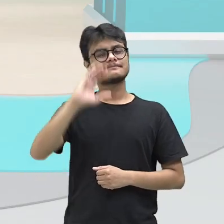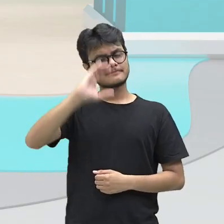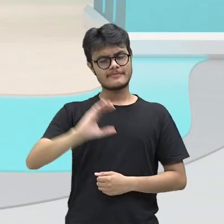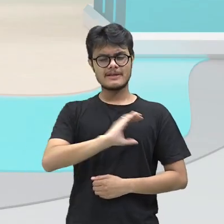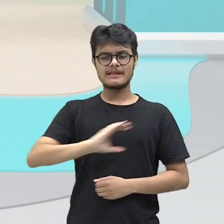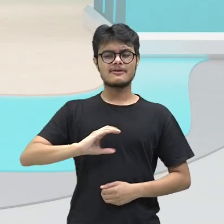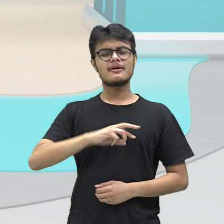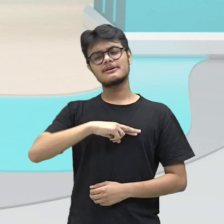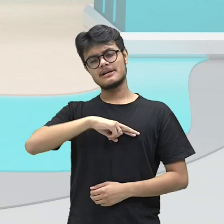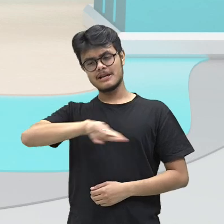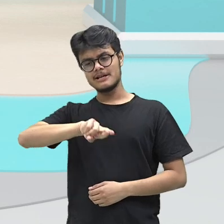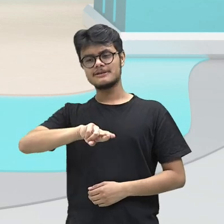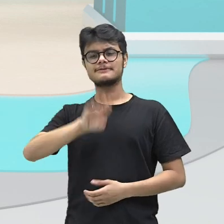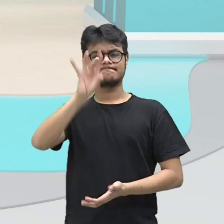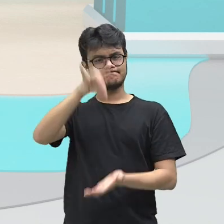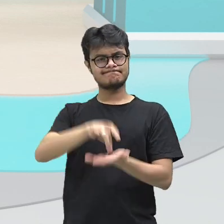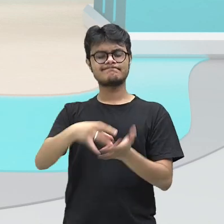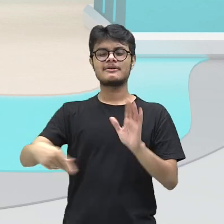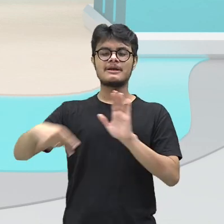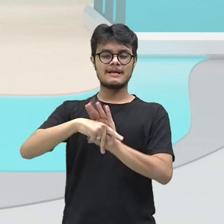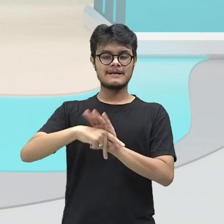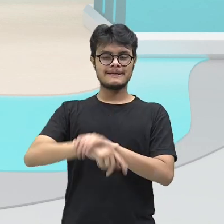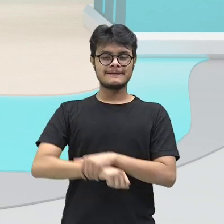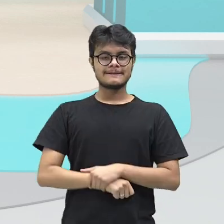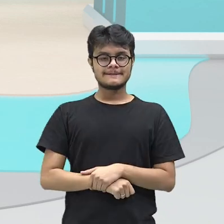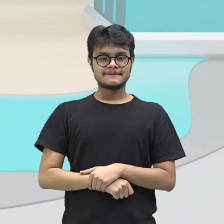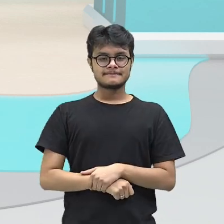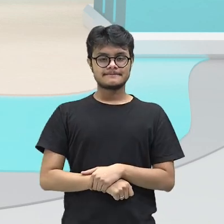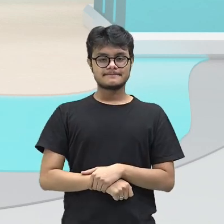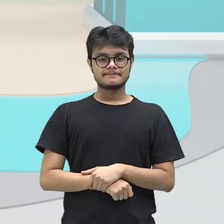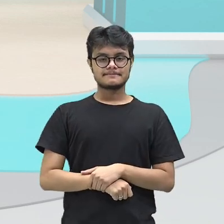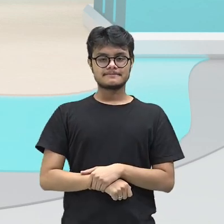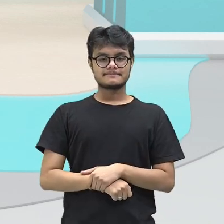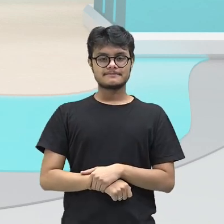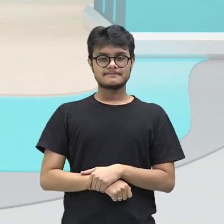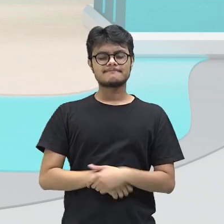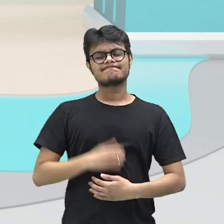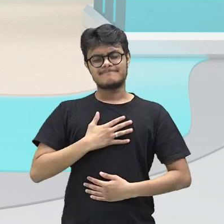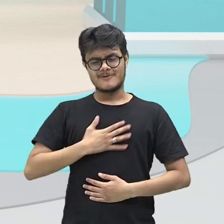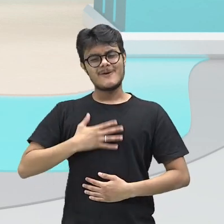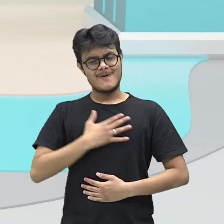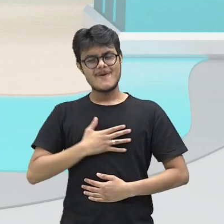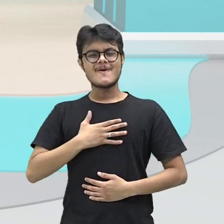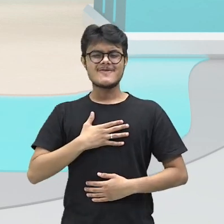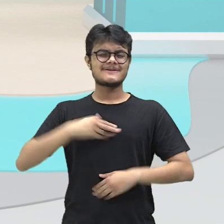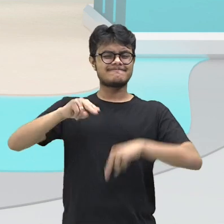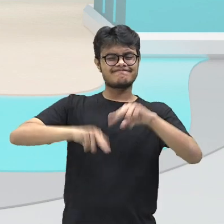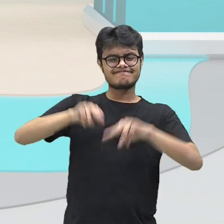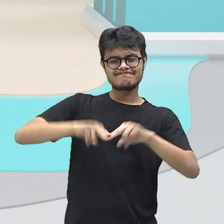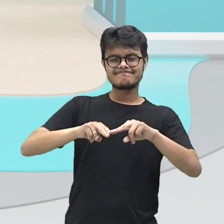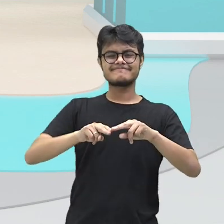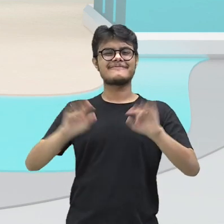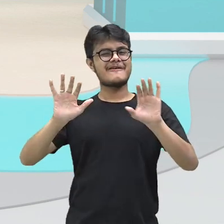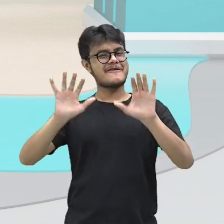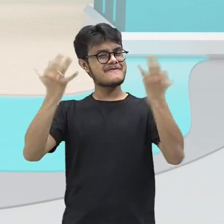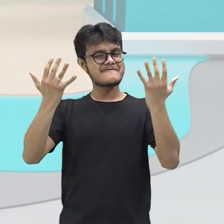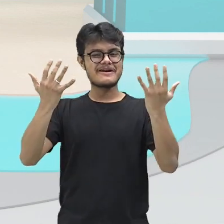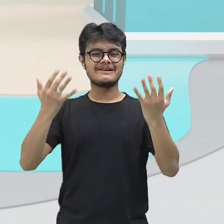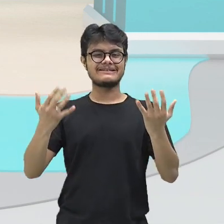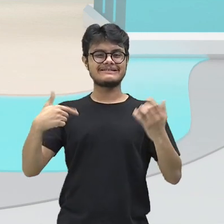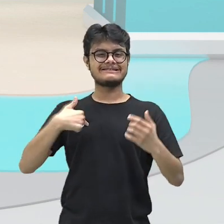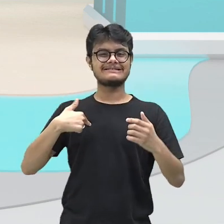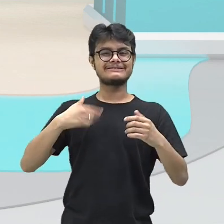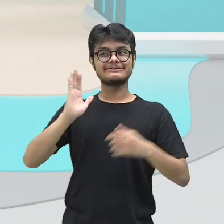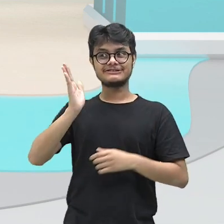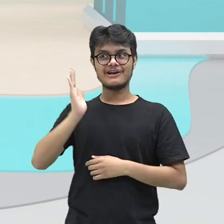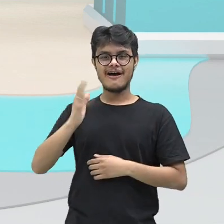né? Essa homenagem aos santos. E quem não gosta de uma boa festa junina, né? Vai chegando o mês de junho, a gente já vai ficando animado. Oba,